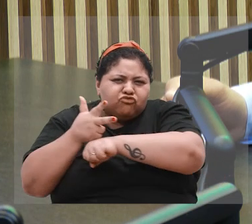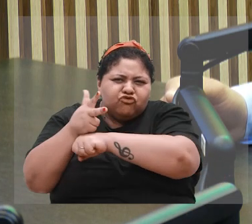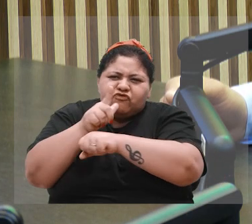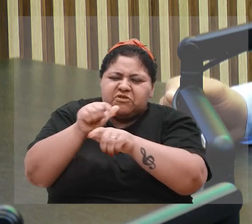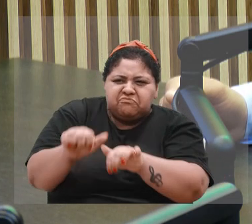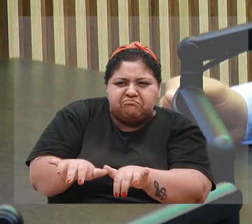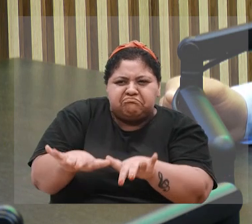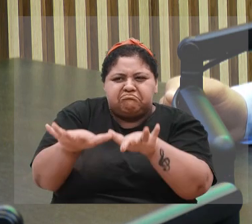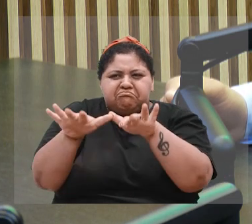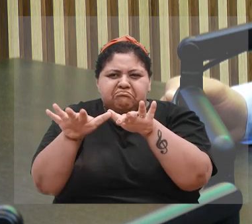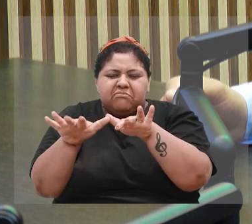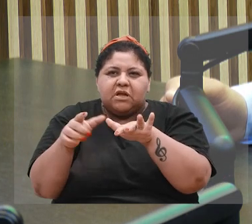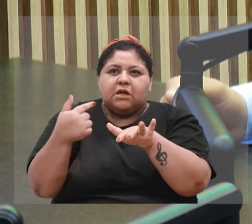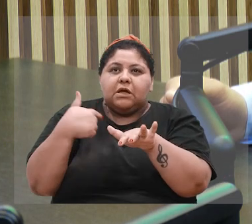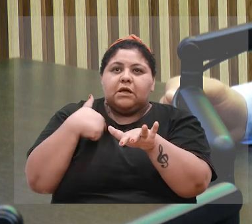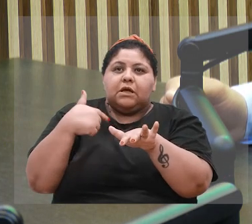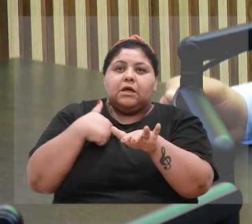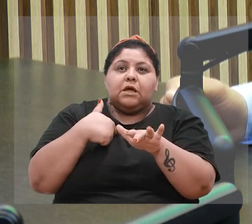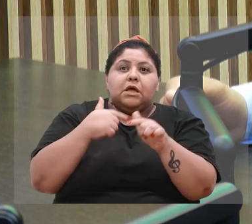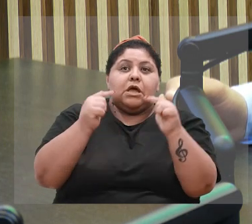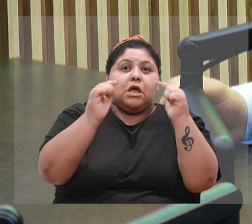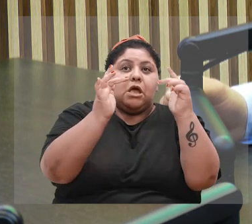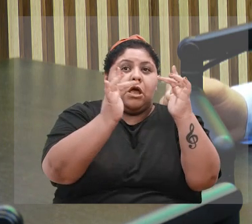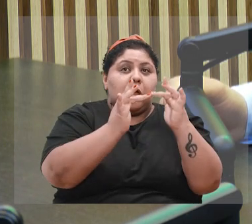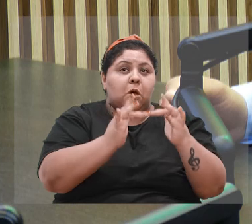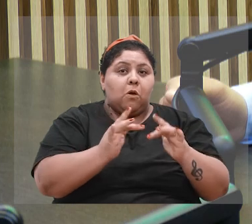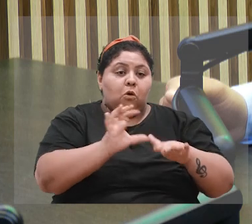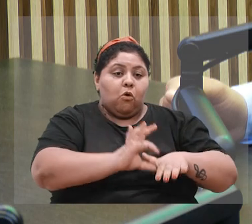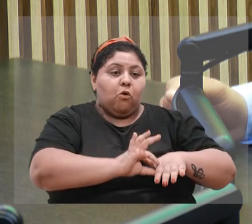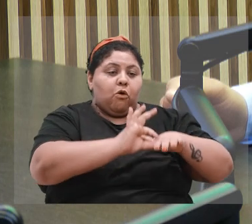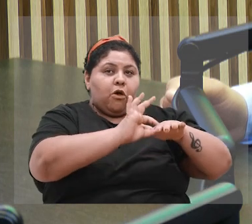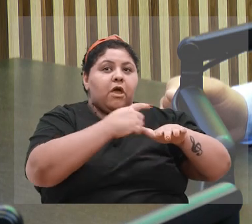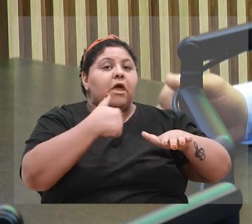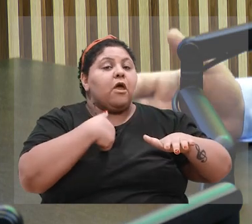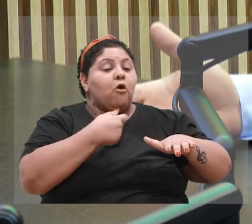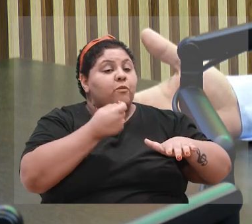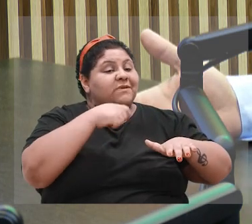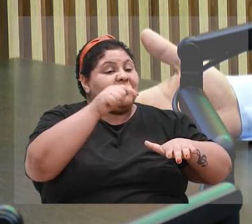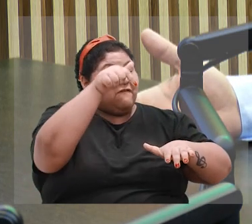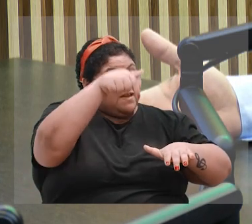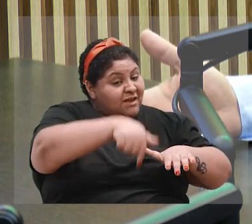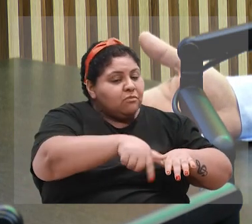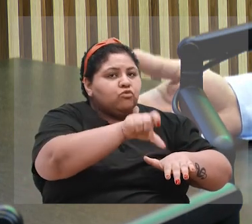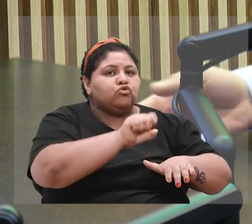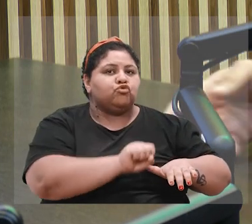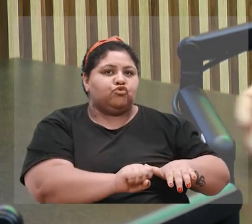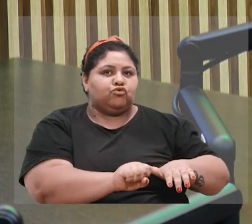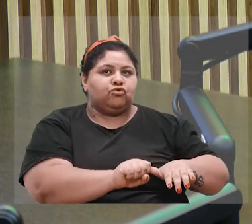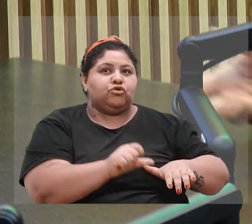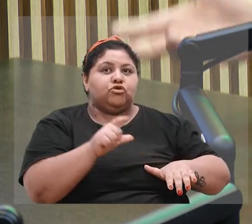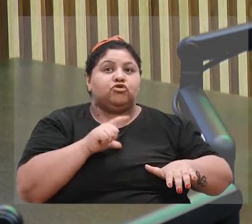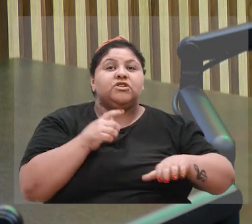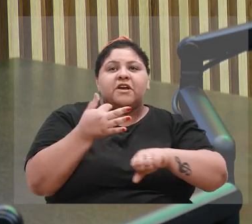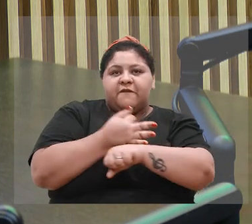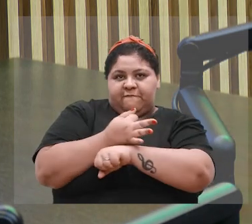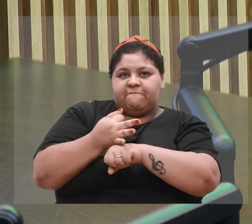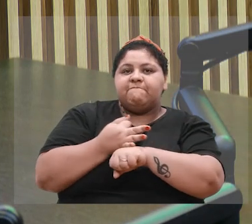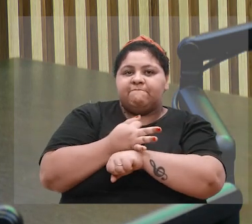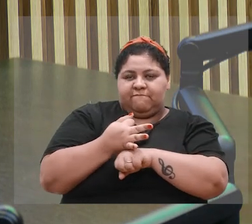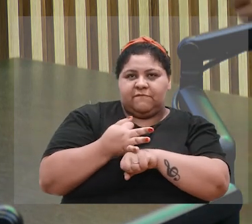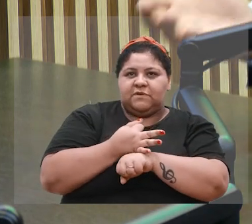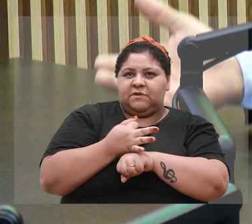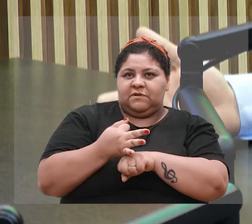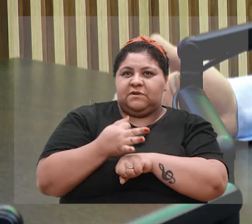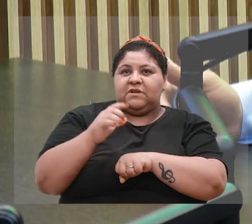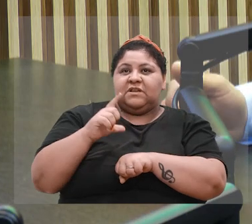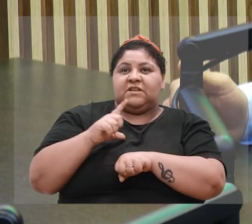Na hora eu entrei em contato com o meu comandante e falei que eu precisava vir pro sul. E aí eu tinha férias. Eu tinha direito a férias, que eu não tinha tirado, que eu estava